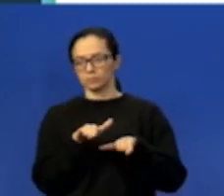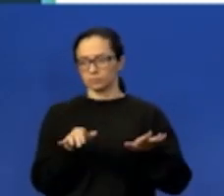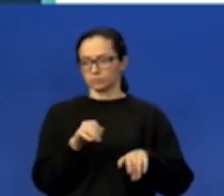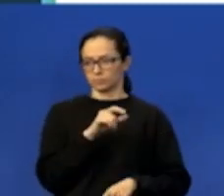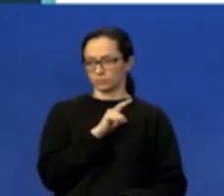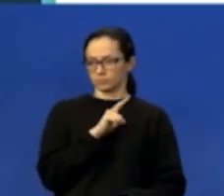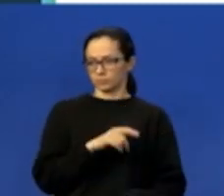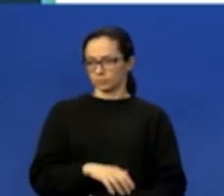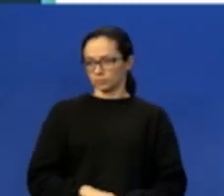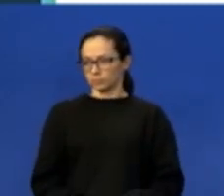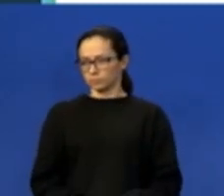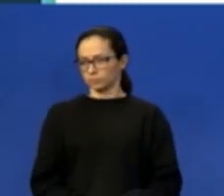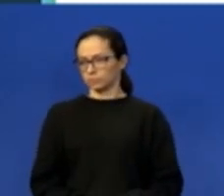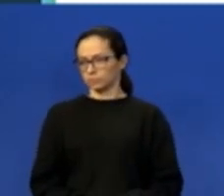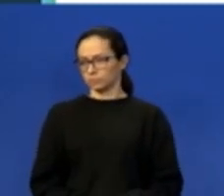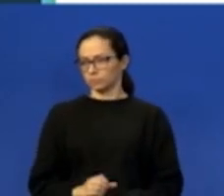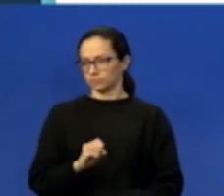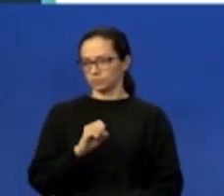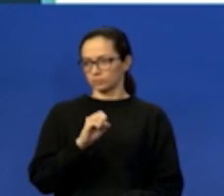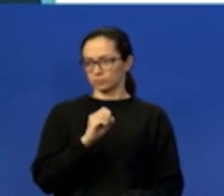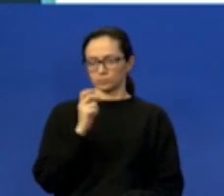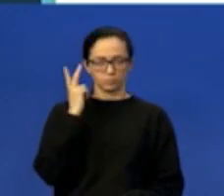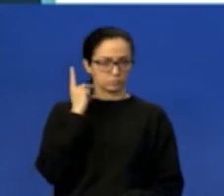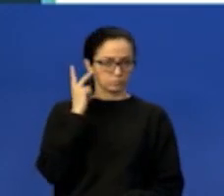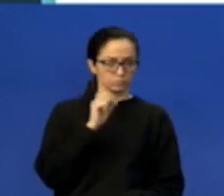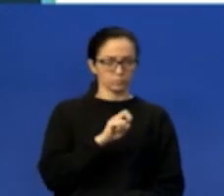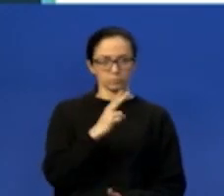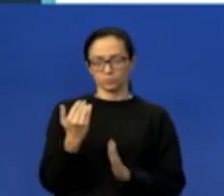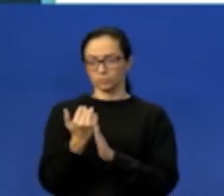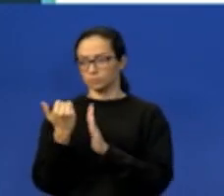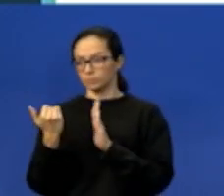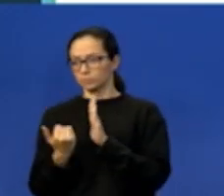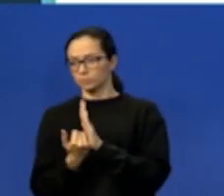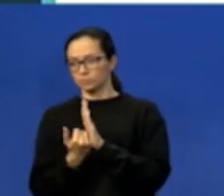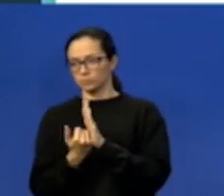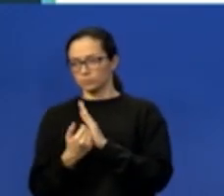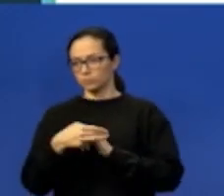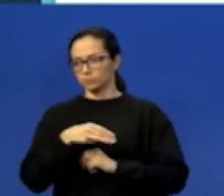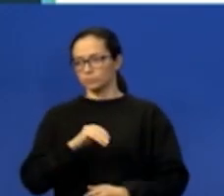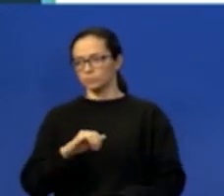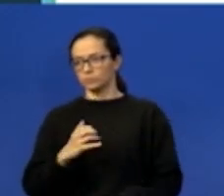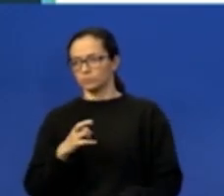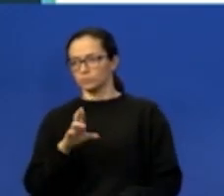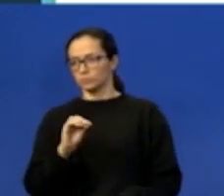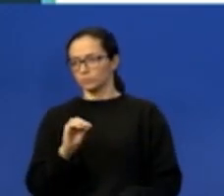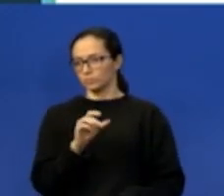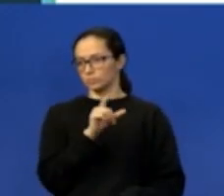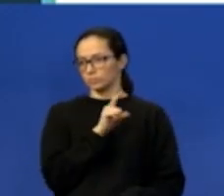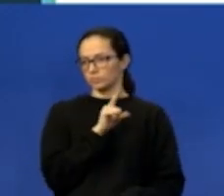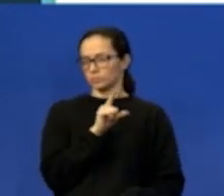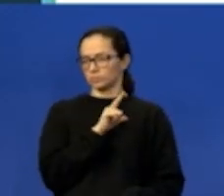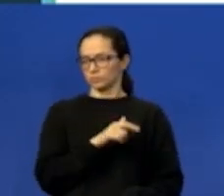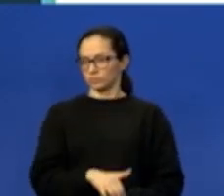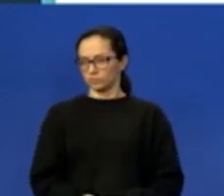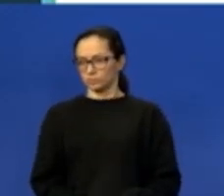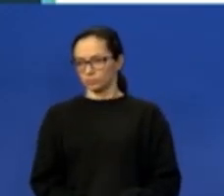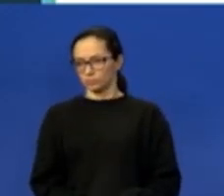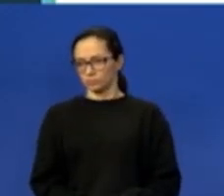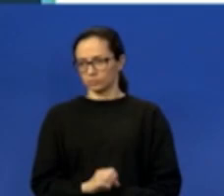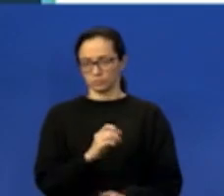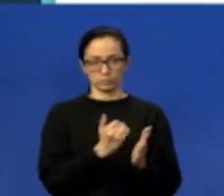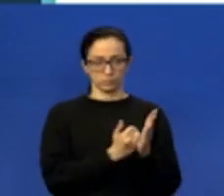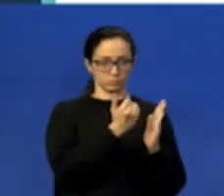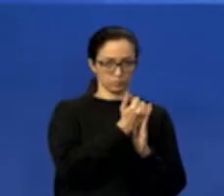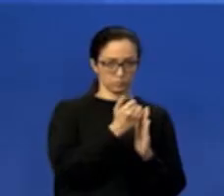limites normais. Microcítica, quando o índice volumétrico e o volume corpuscular médio for menor do